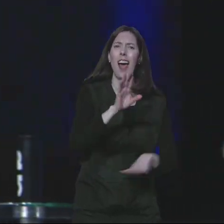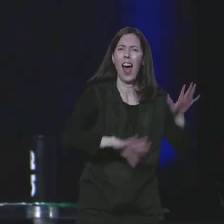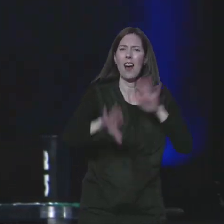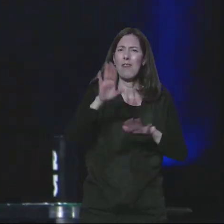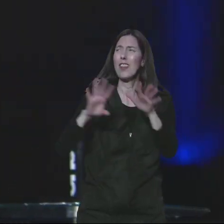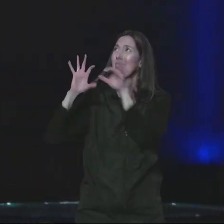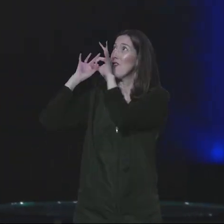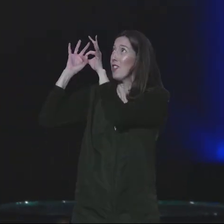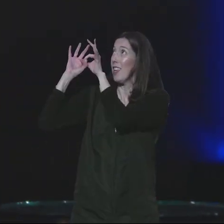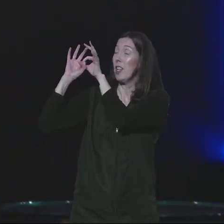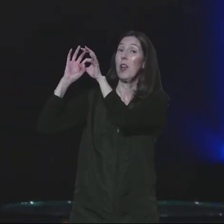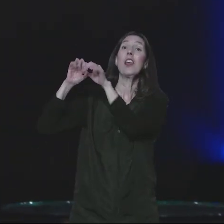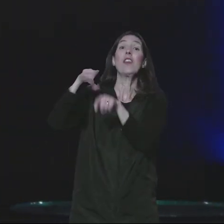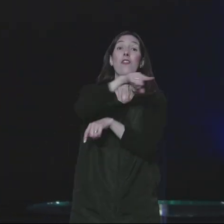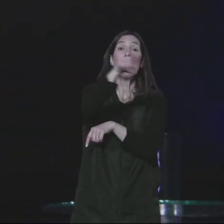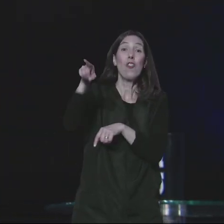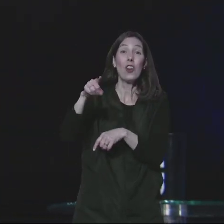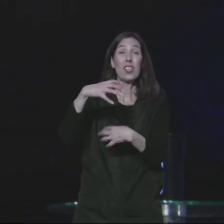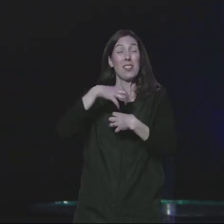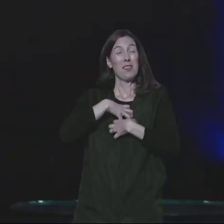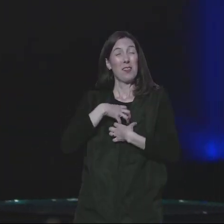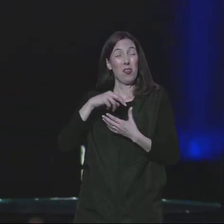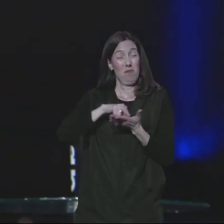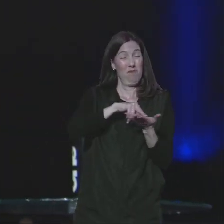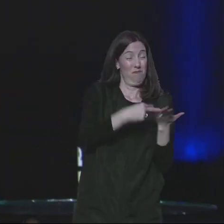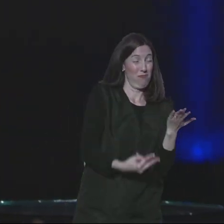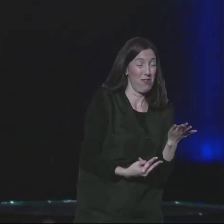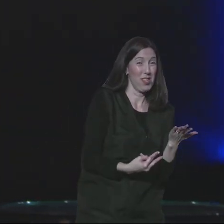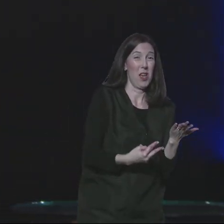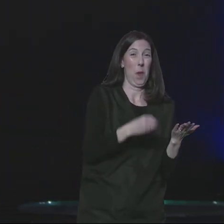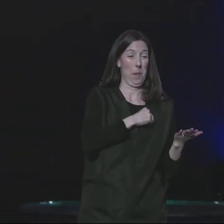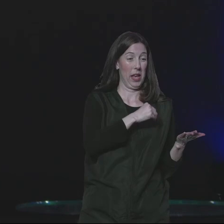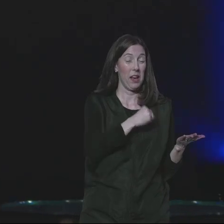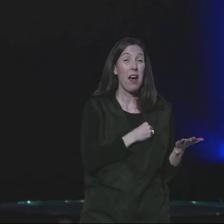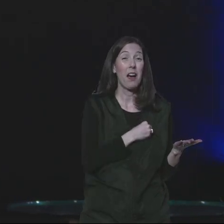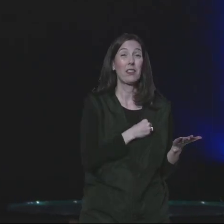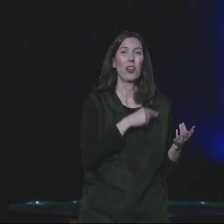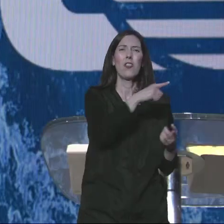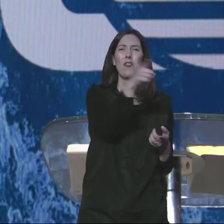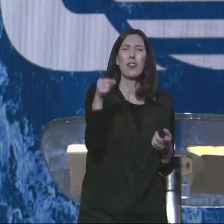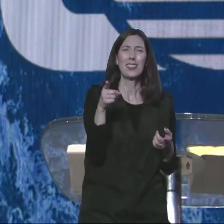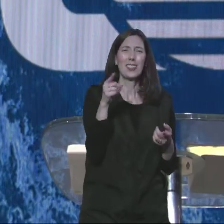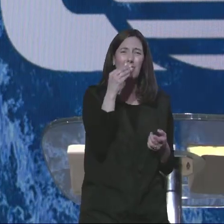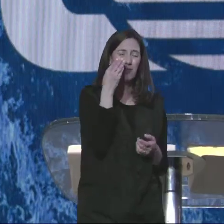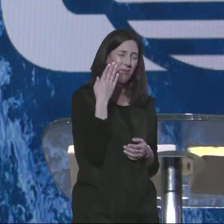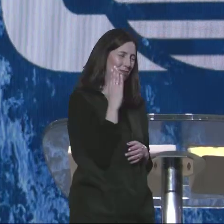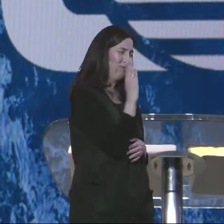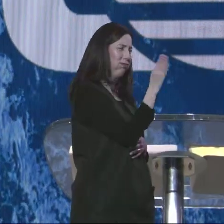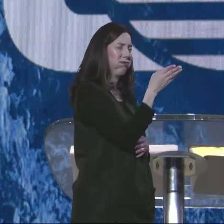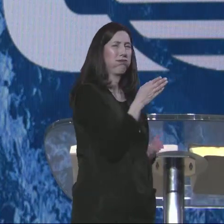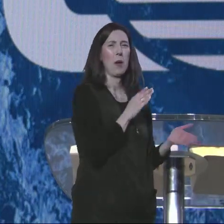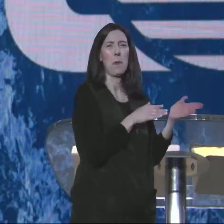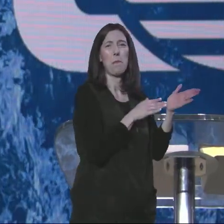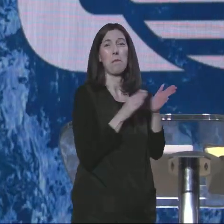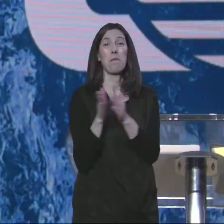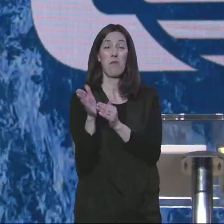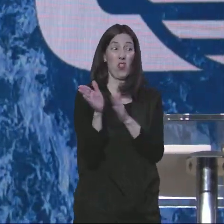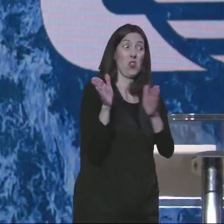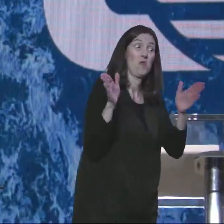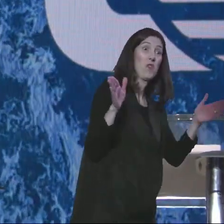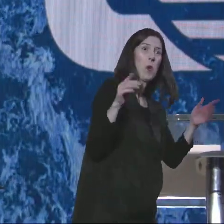parou de buscar a Deus porque se sentiu culpado, lembre-se da graça, você pode se levantar, porque Ele te dá um